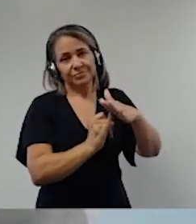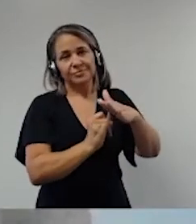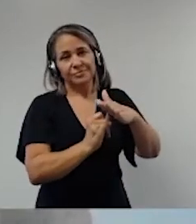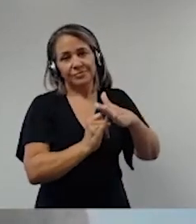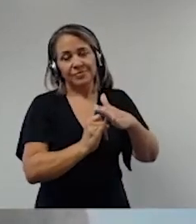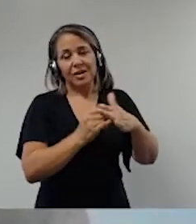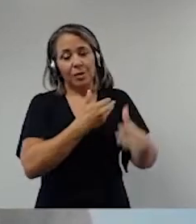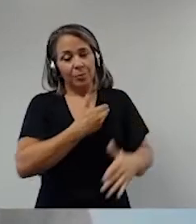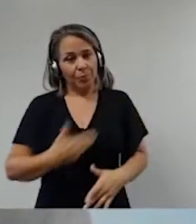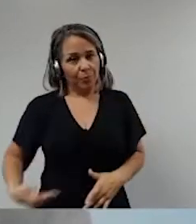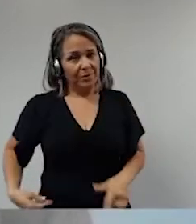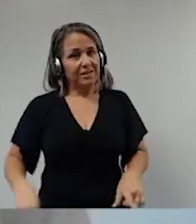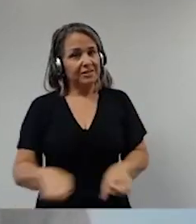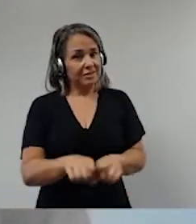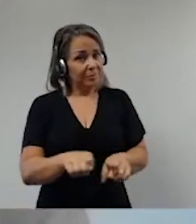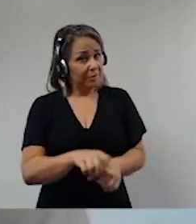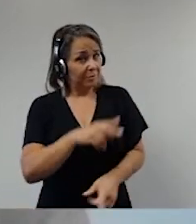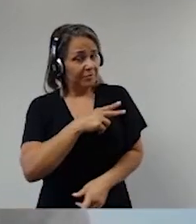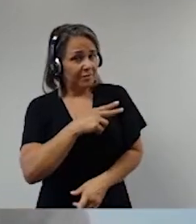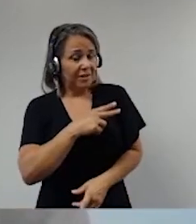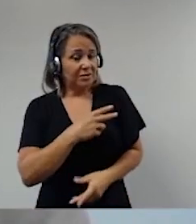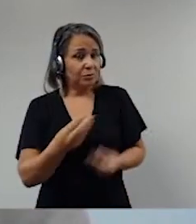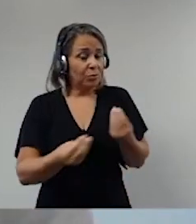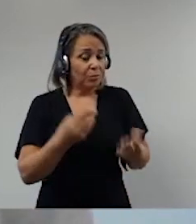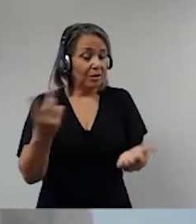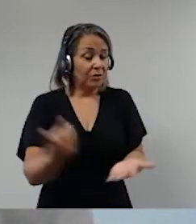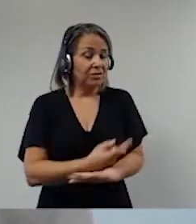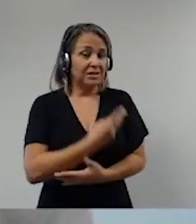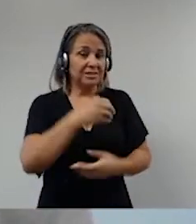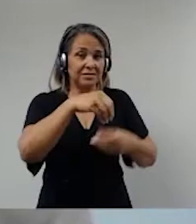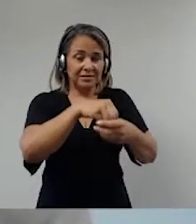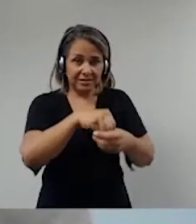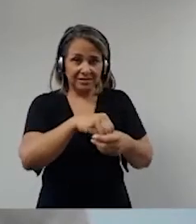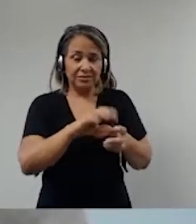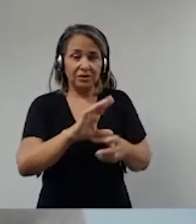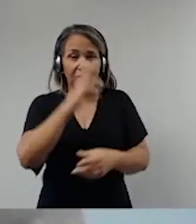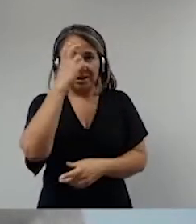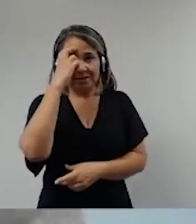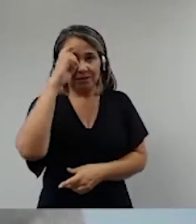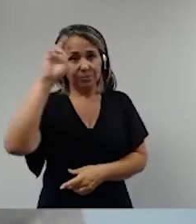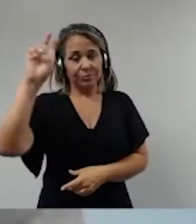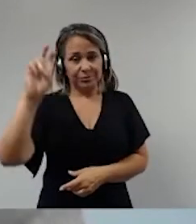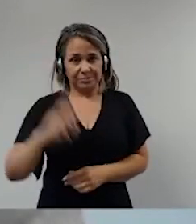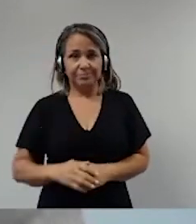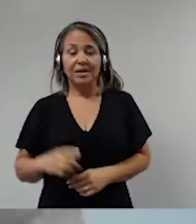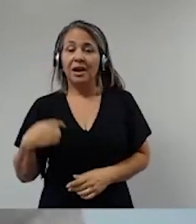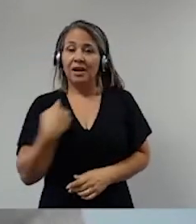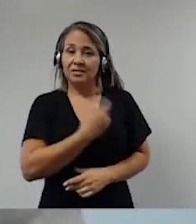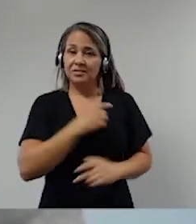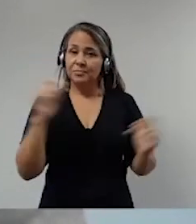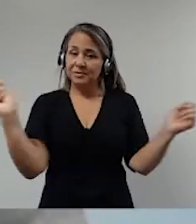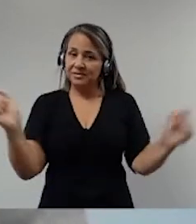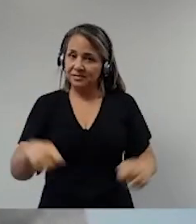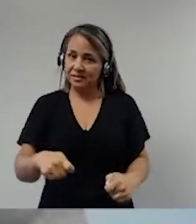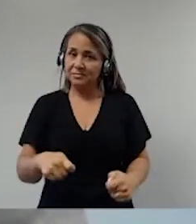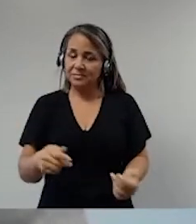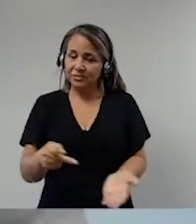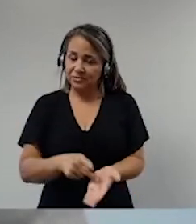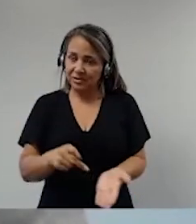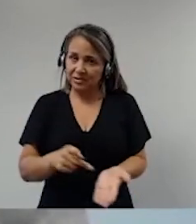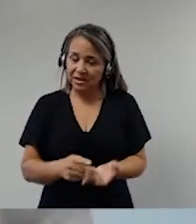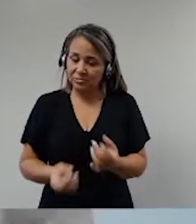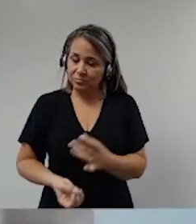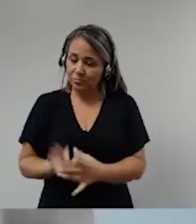como públicas e privadas, como ele opera dentro da cultura. Nós precisamos, portanto,